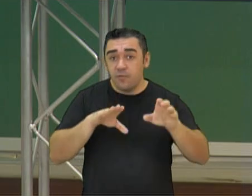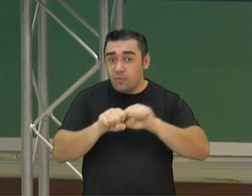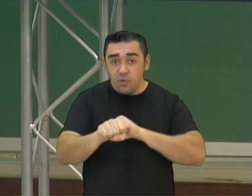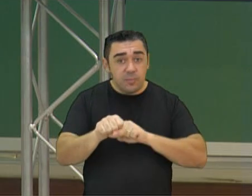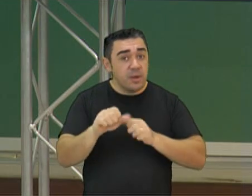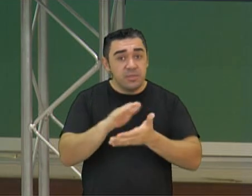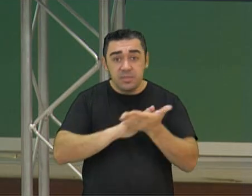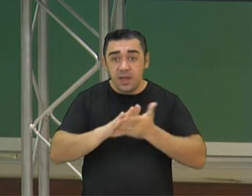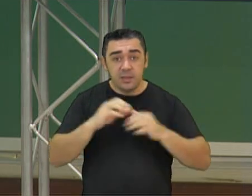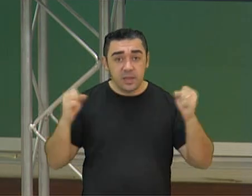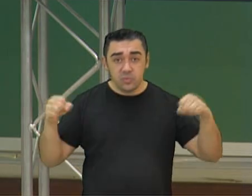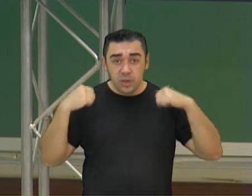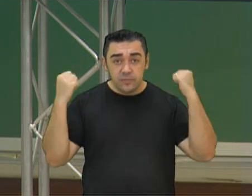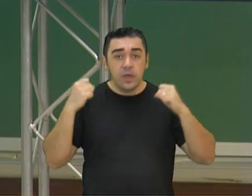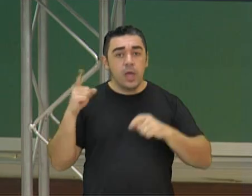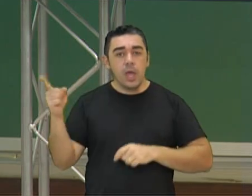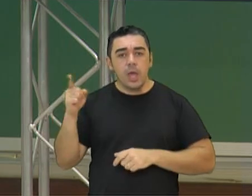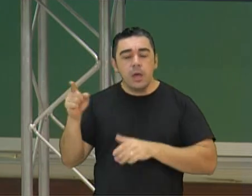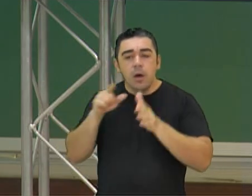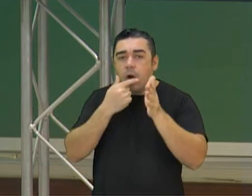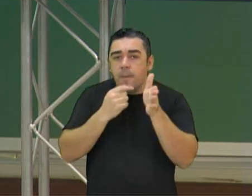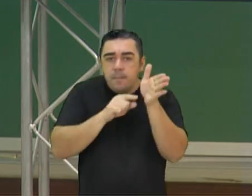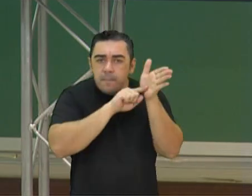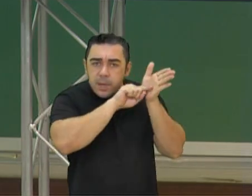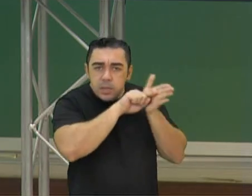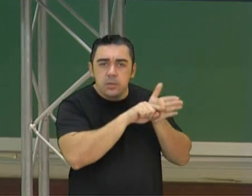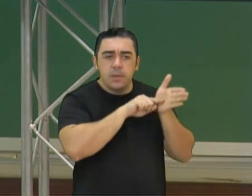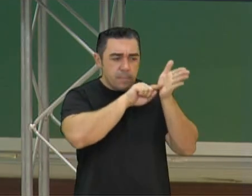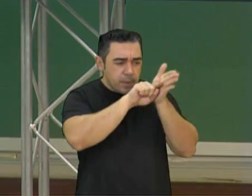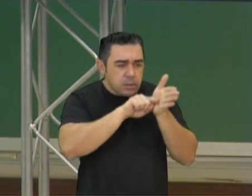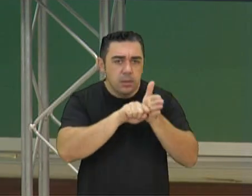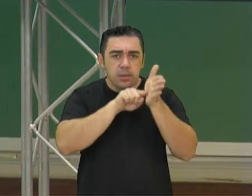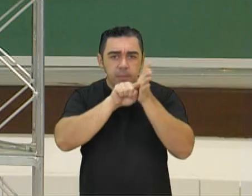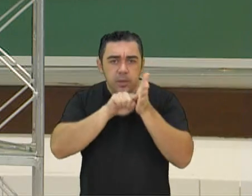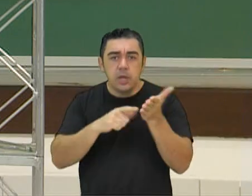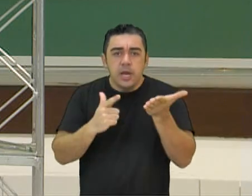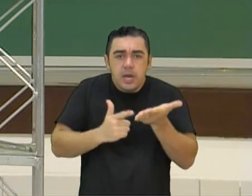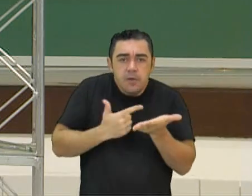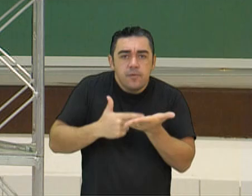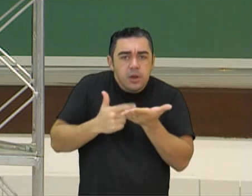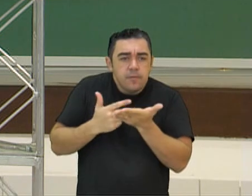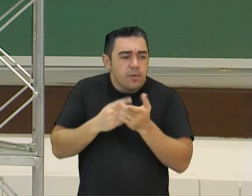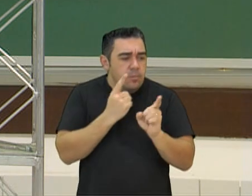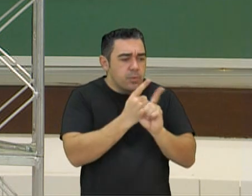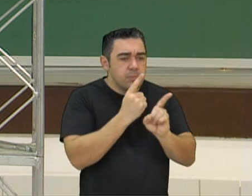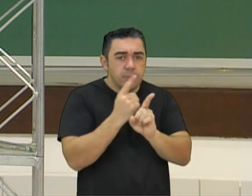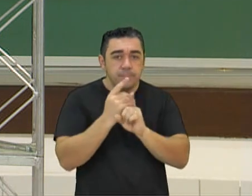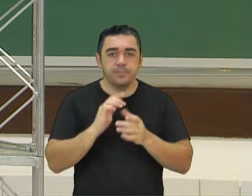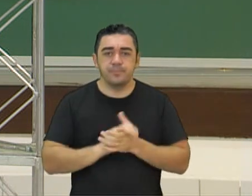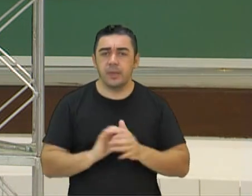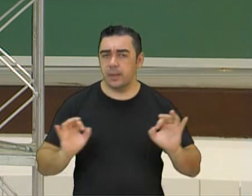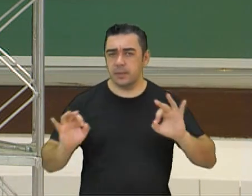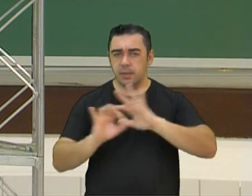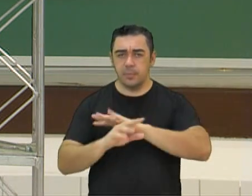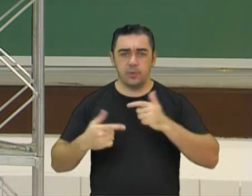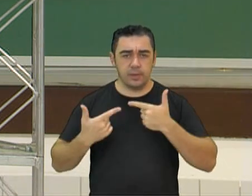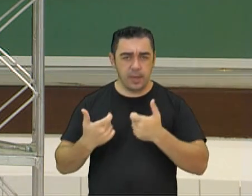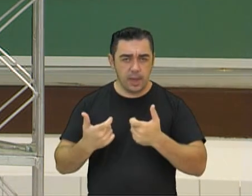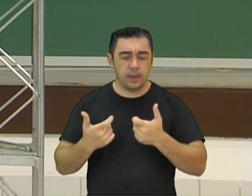o conhecimento que ele buscou, ele foi em livros. Então, ele era um autodidata. Quando acabou a guerra,